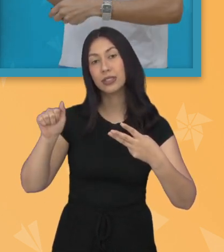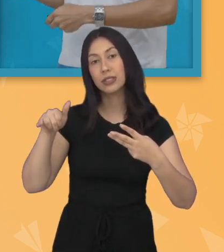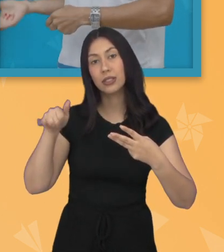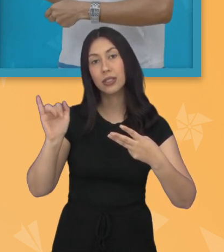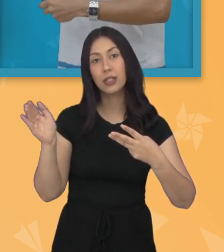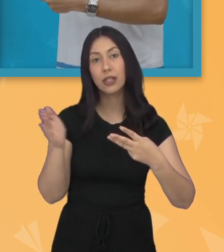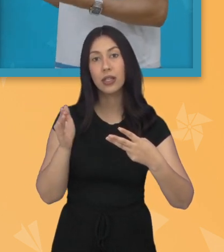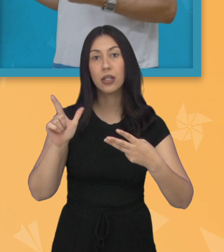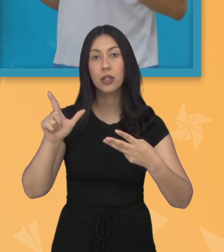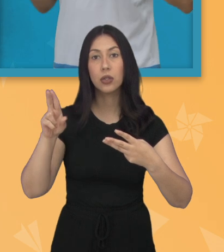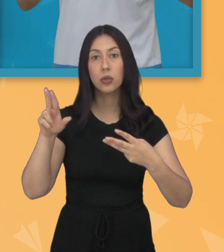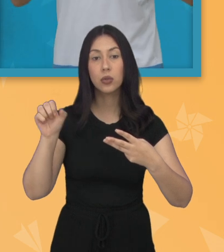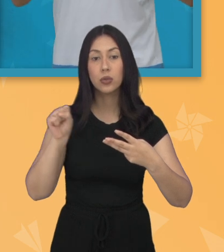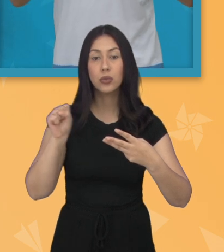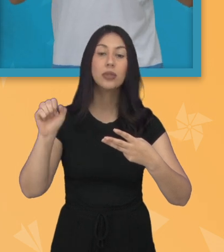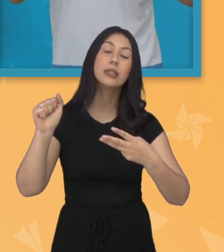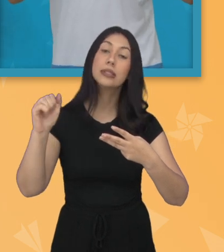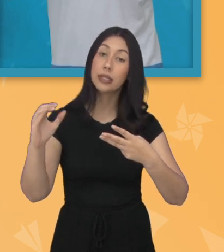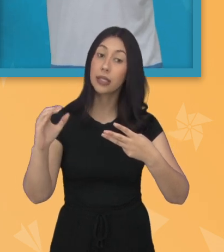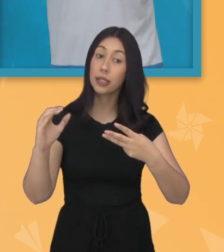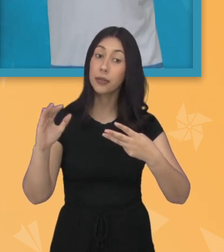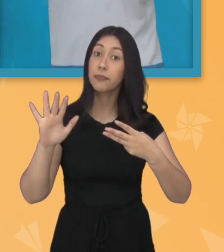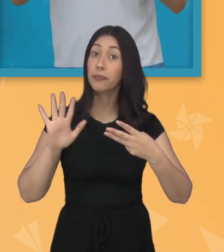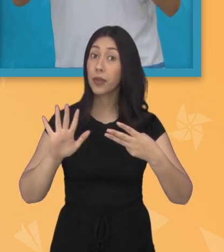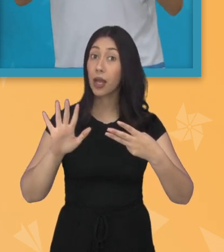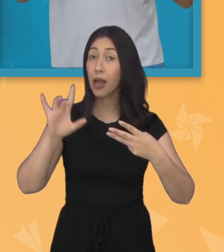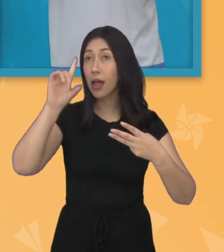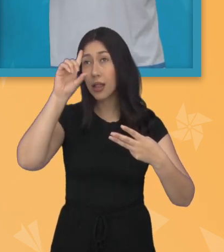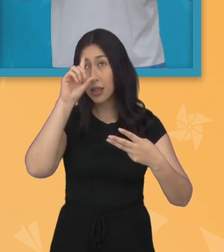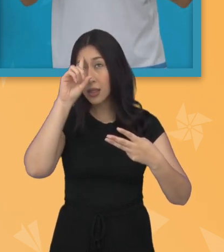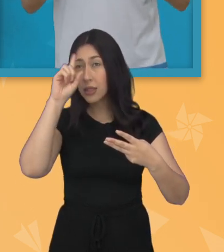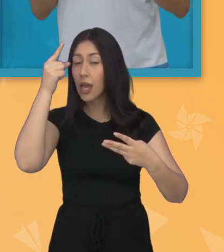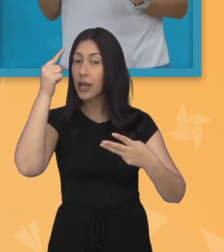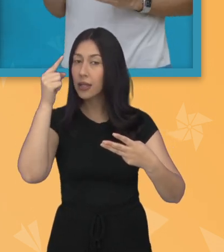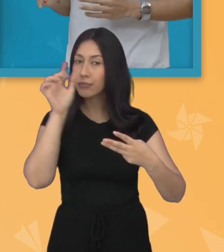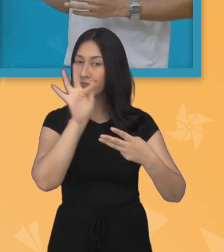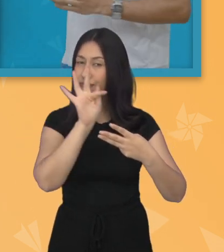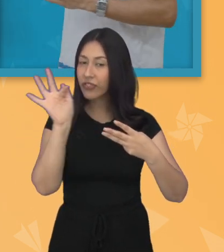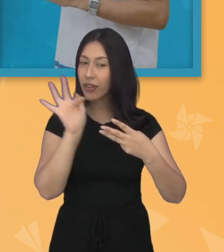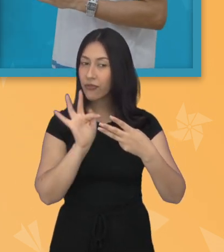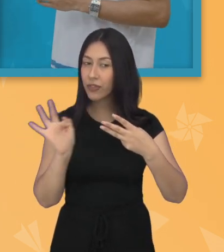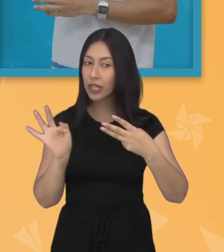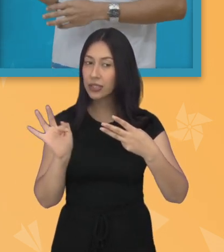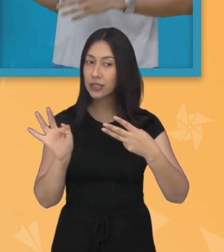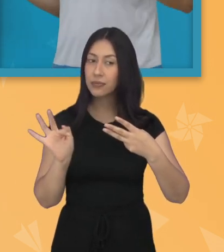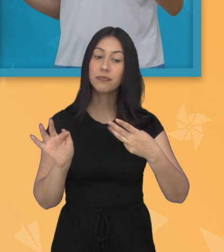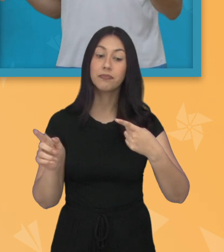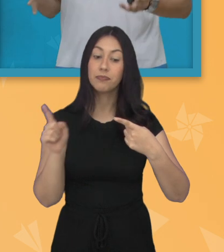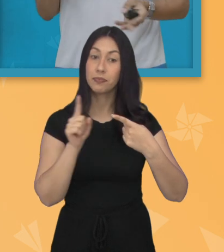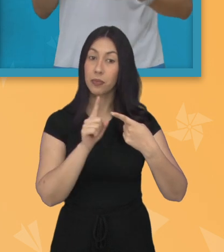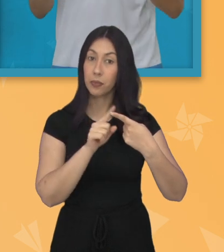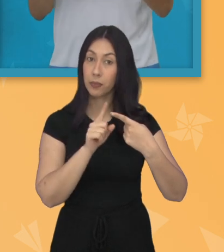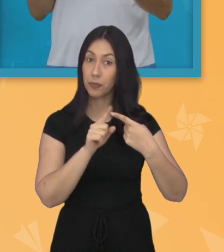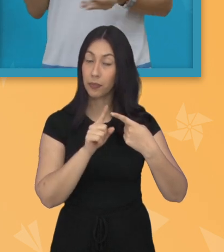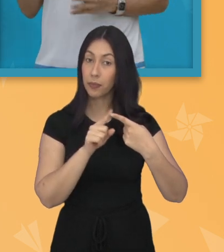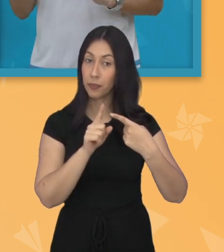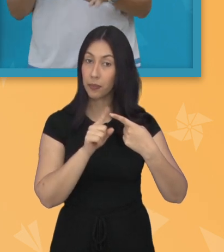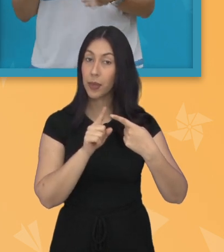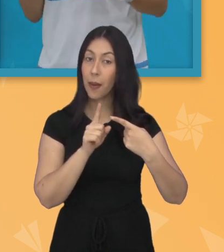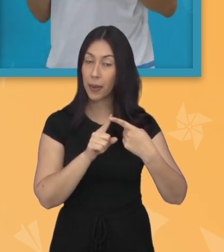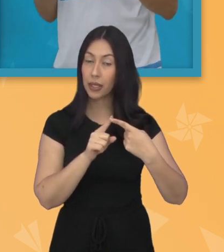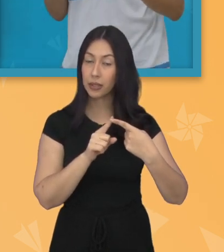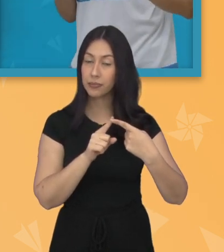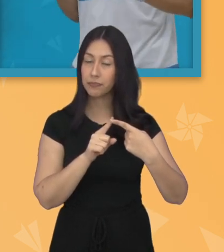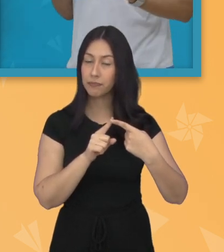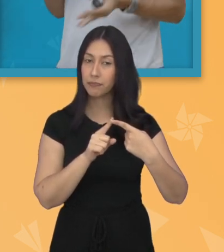bem? Só relembrando aqui principalmente a parte da ideia original em frases de cada uma delas, na qual a lei de Lavoisier, ou também lei de